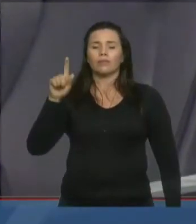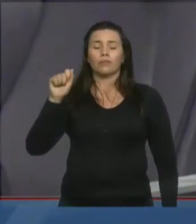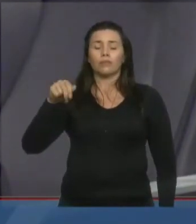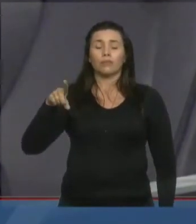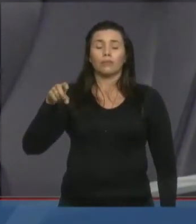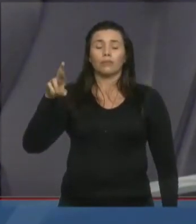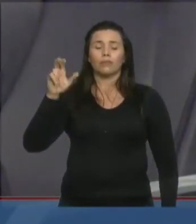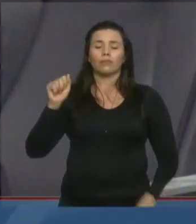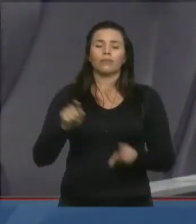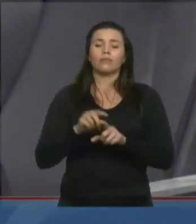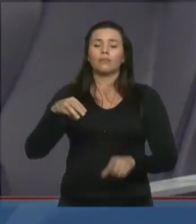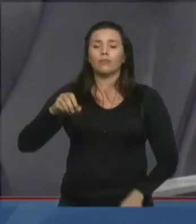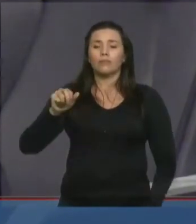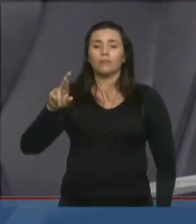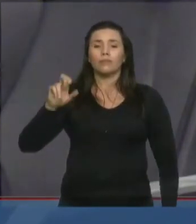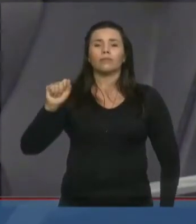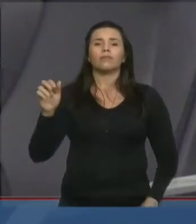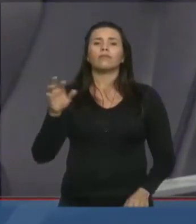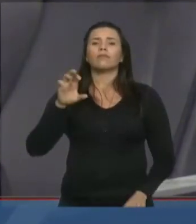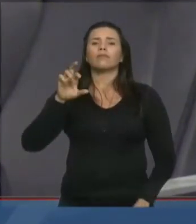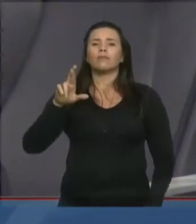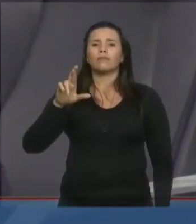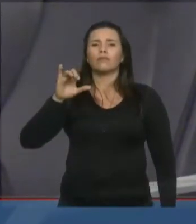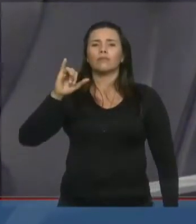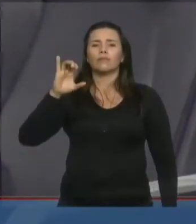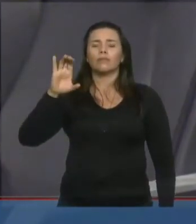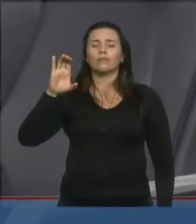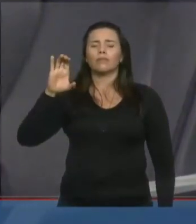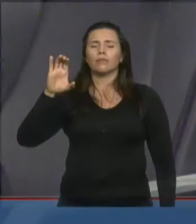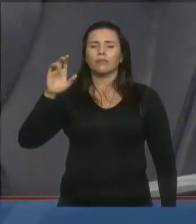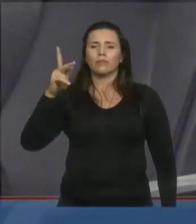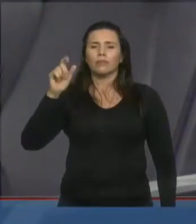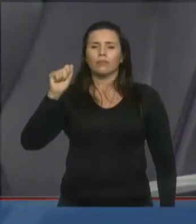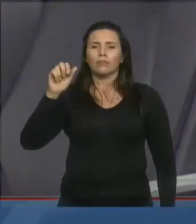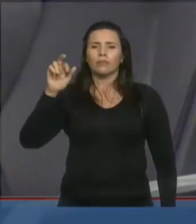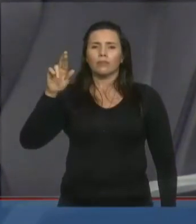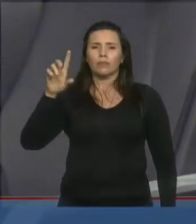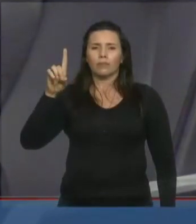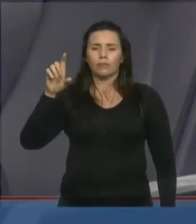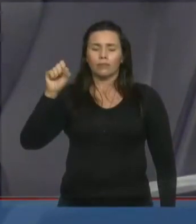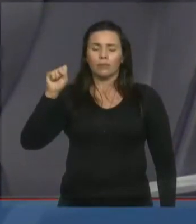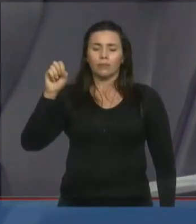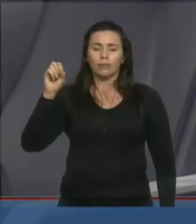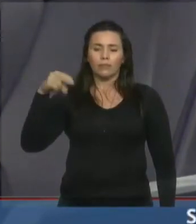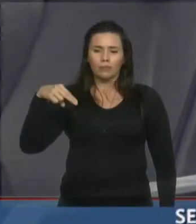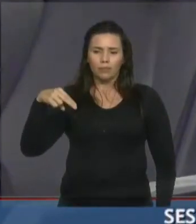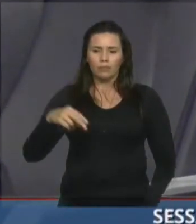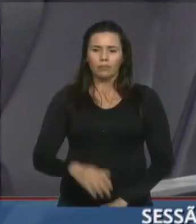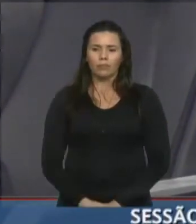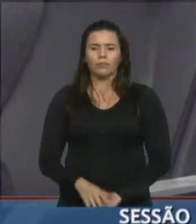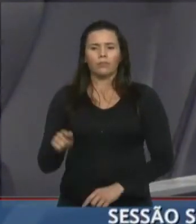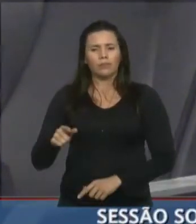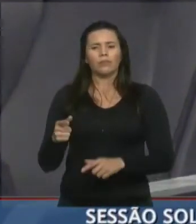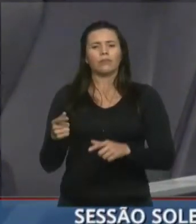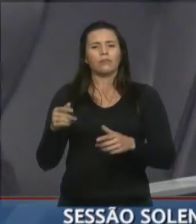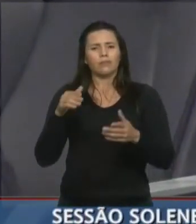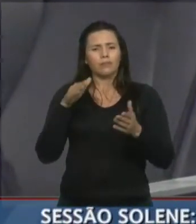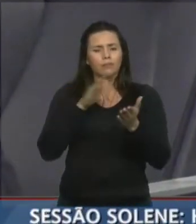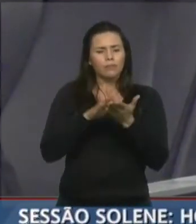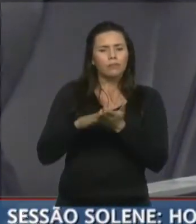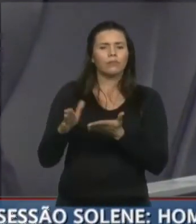Linete Nascimento, Richardson Gomes, de uma obra que vai tratar de artigos,